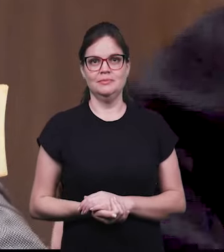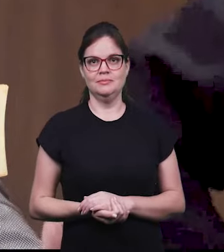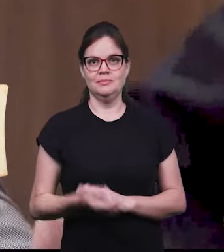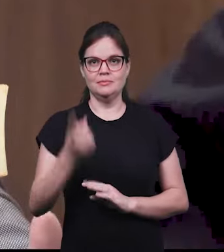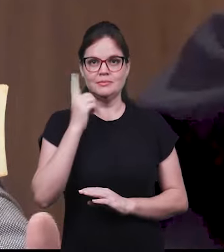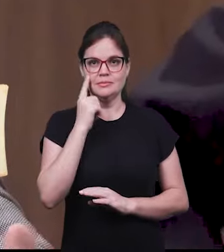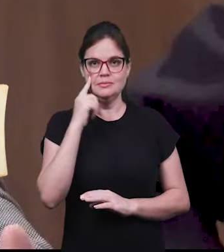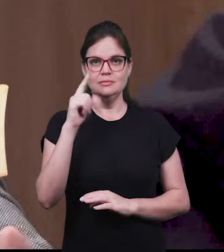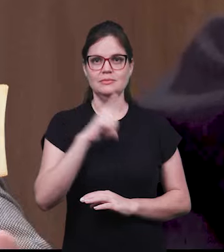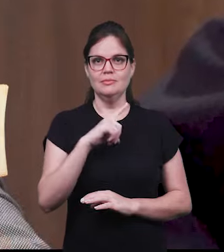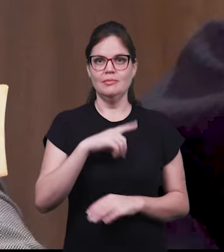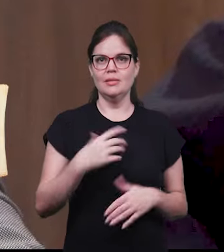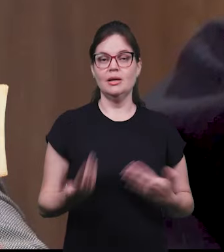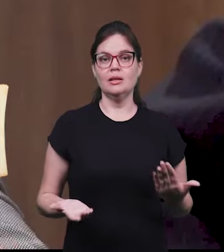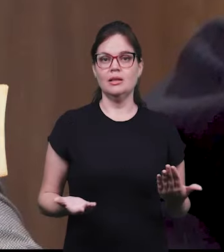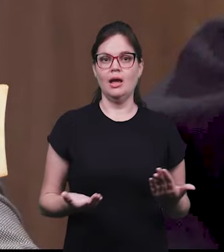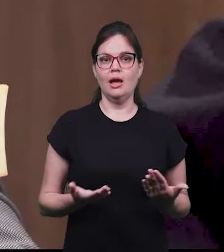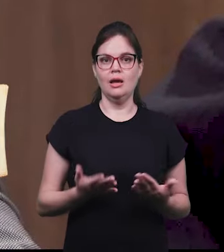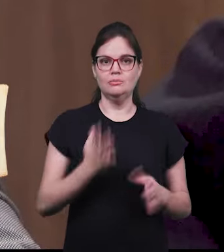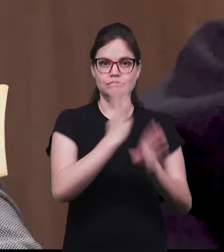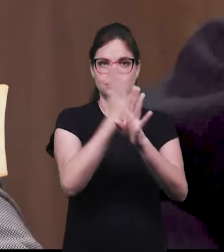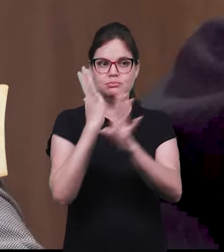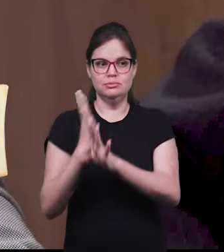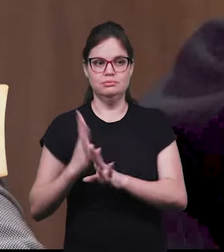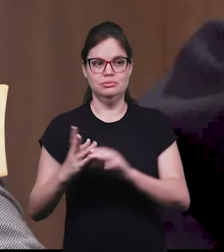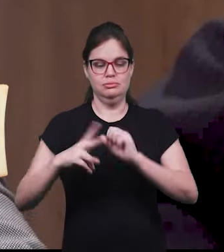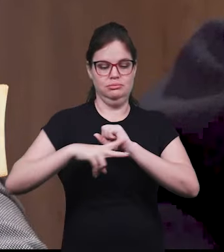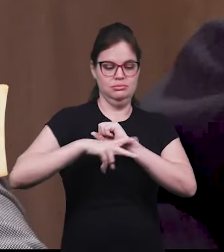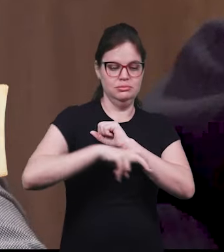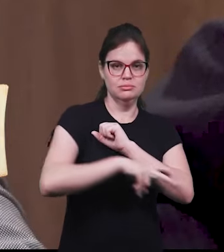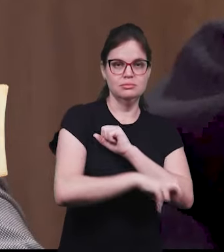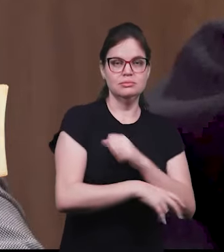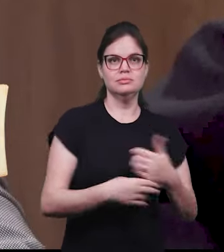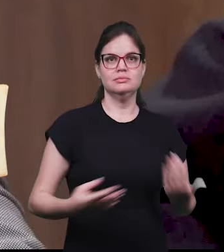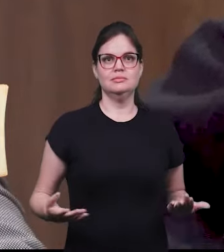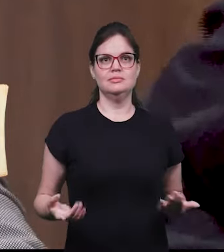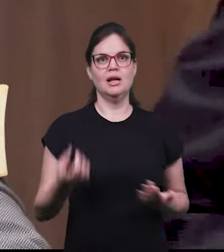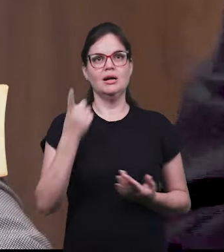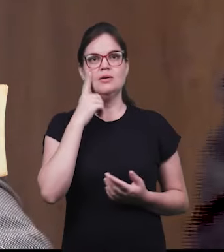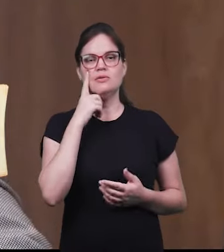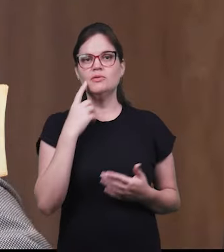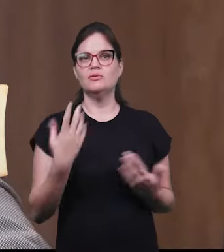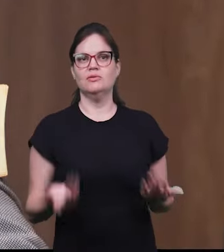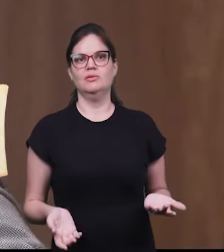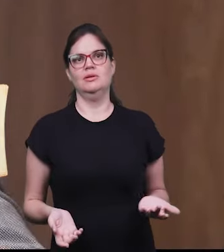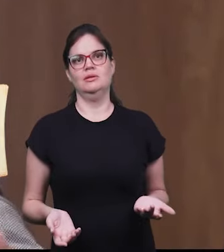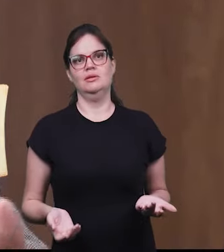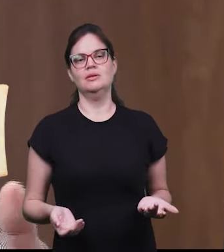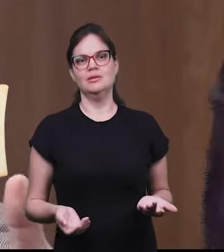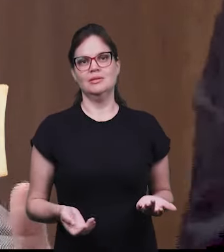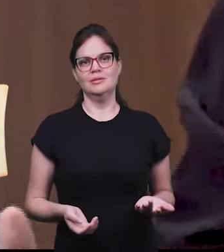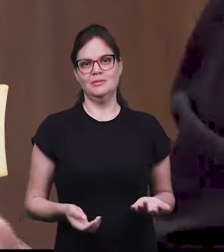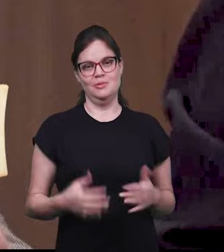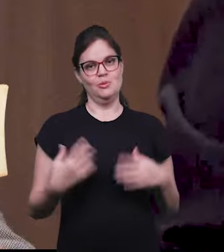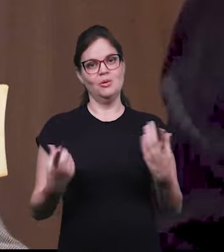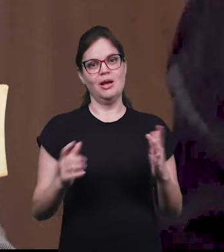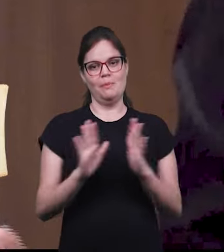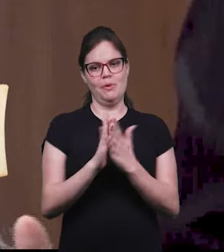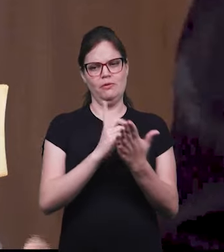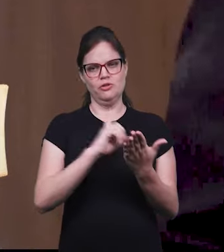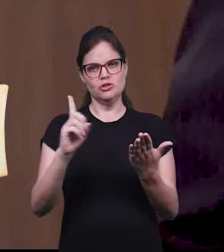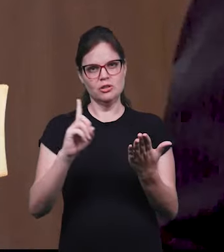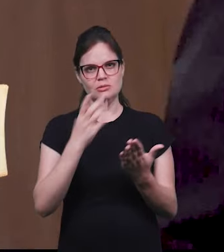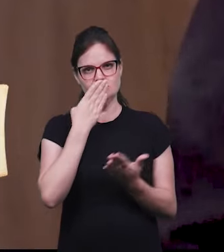nos achados arqueológicos, né, a maravilha disso, para nós, é ver que a palavra de Deus